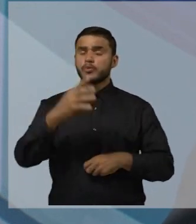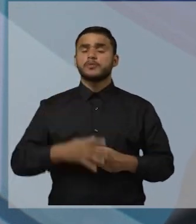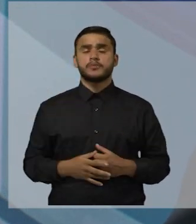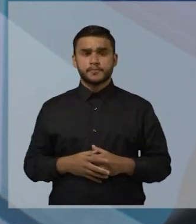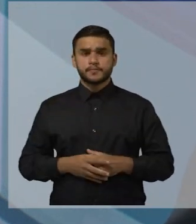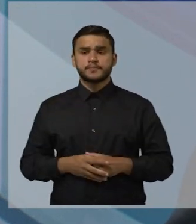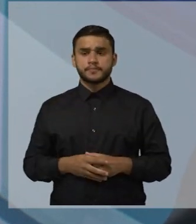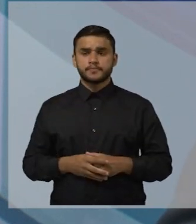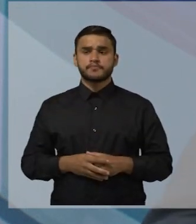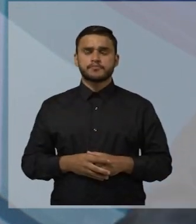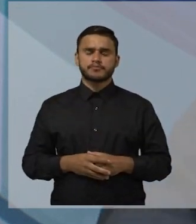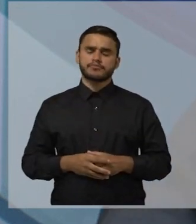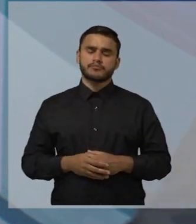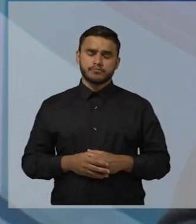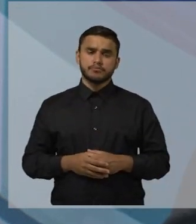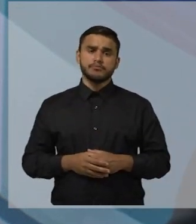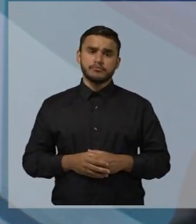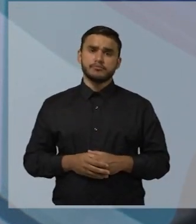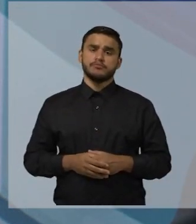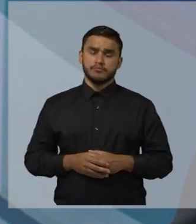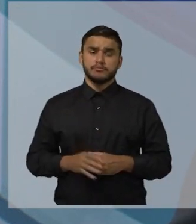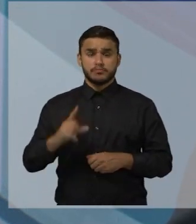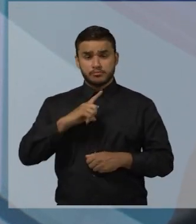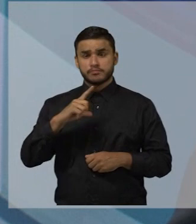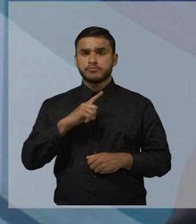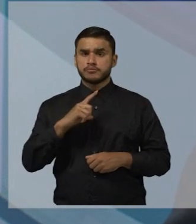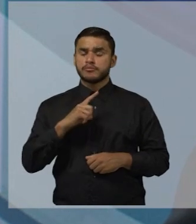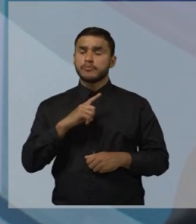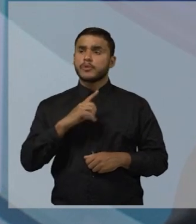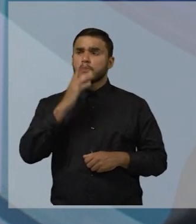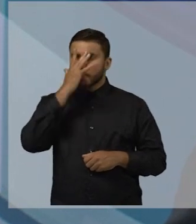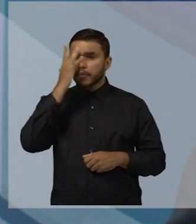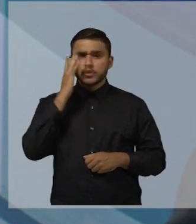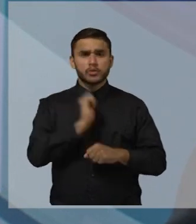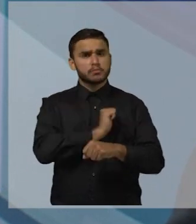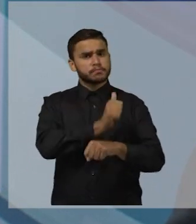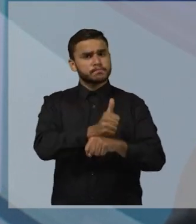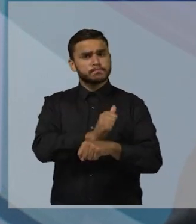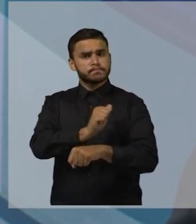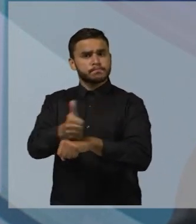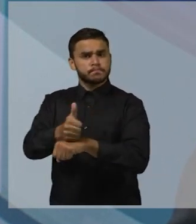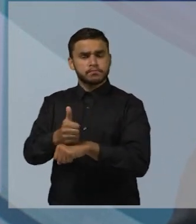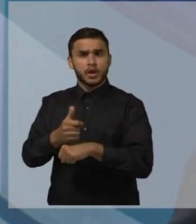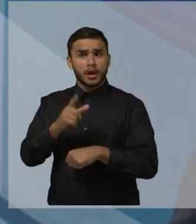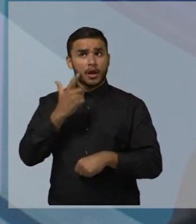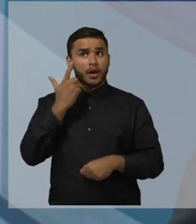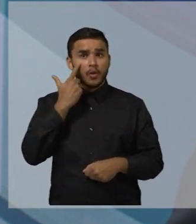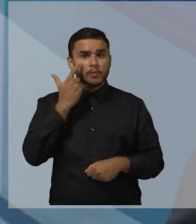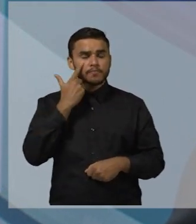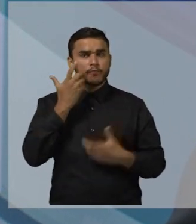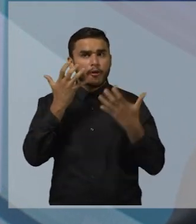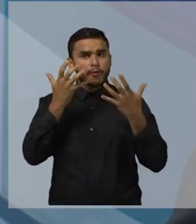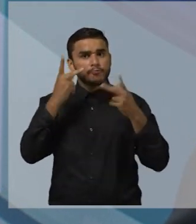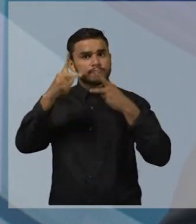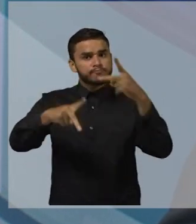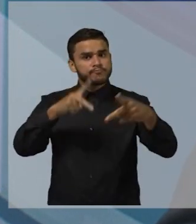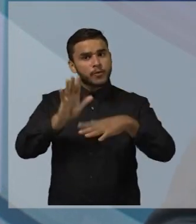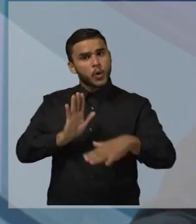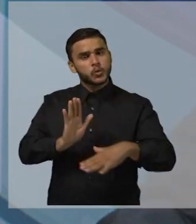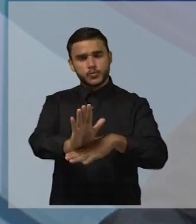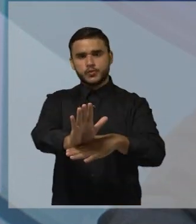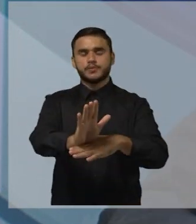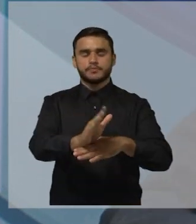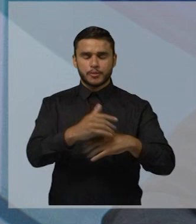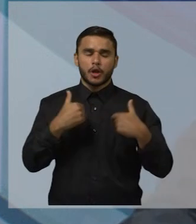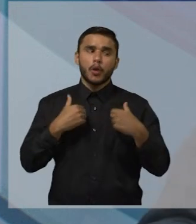sou otimista em relação ao futuro do Brasil. Por quê? Porque eu percebo que existem pessoas de boa fé, que estão comprometidas